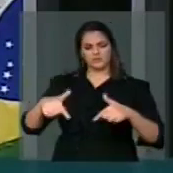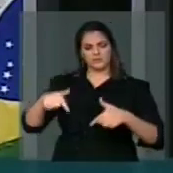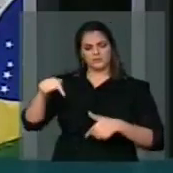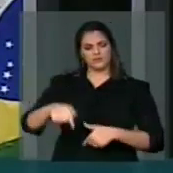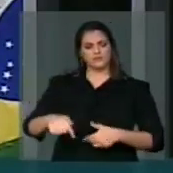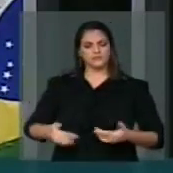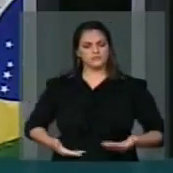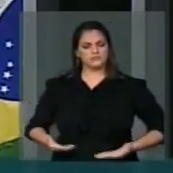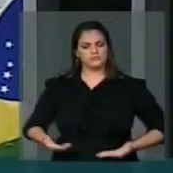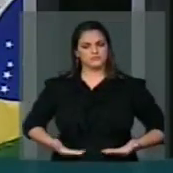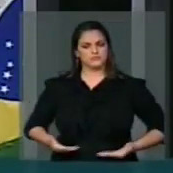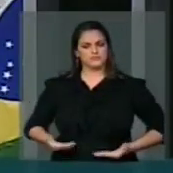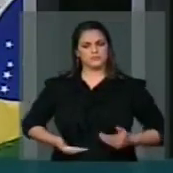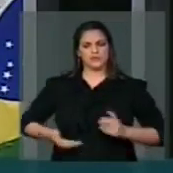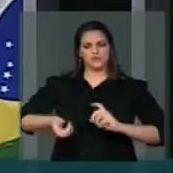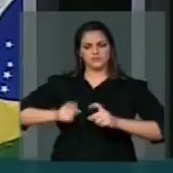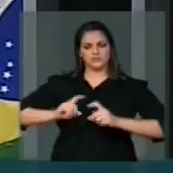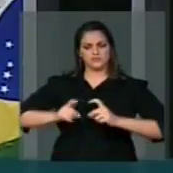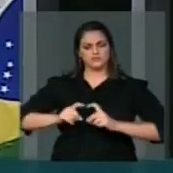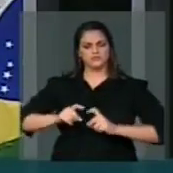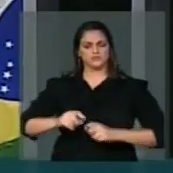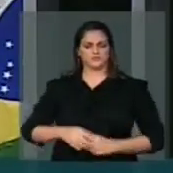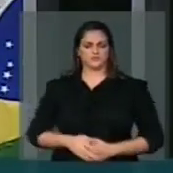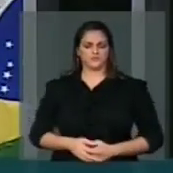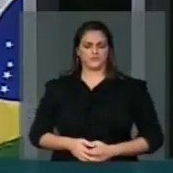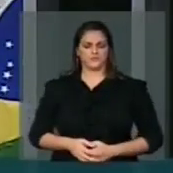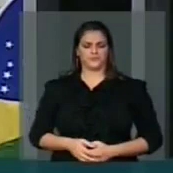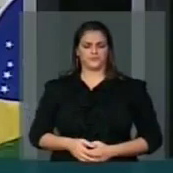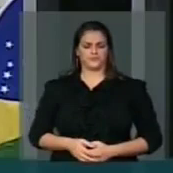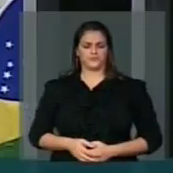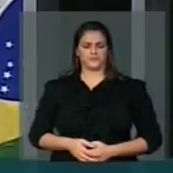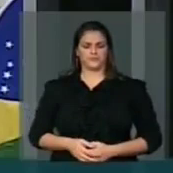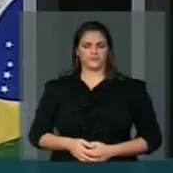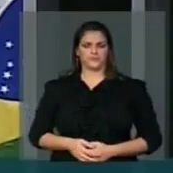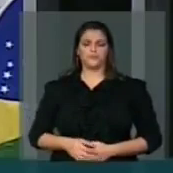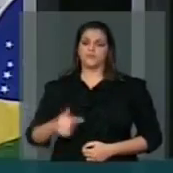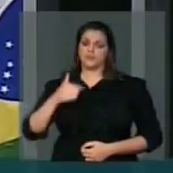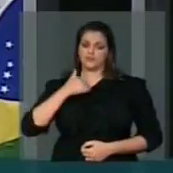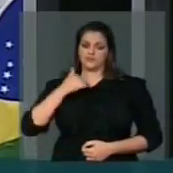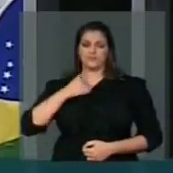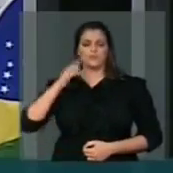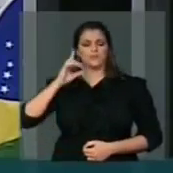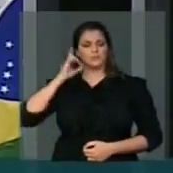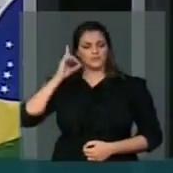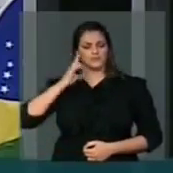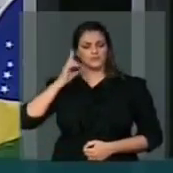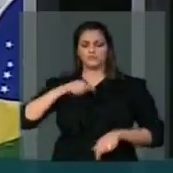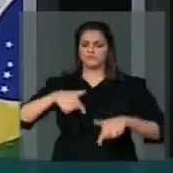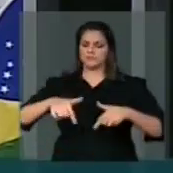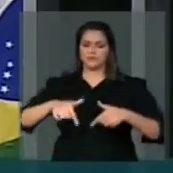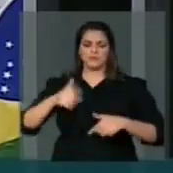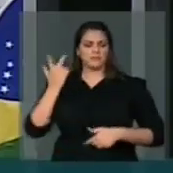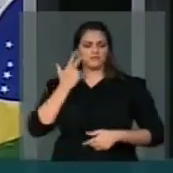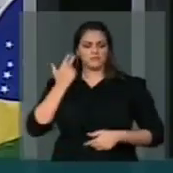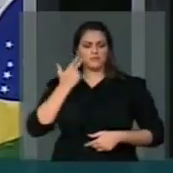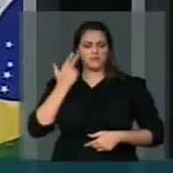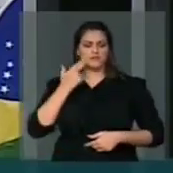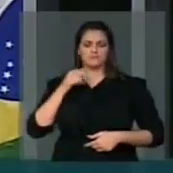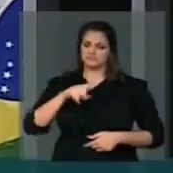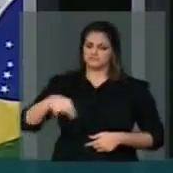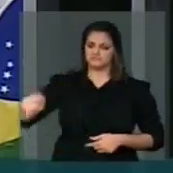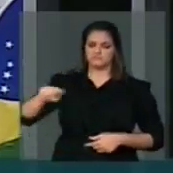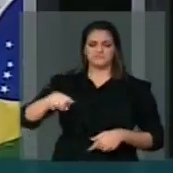Cumpriram o papel e eu, como parlamentar, estou cumprindo o meu, assumindo, inclusive,